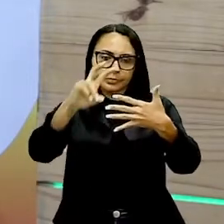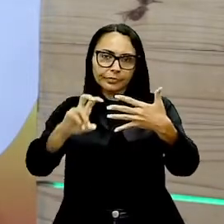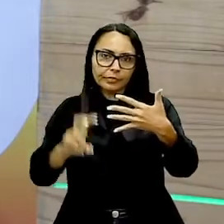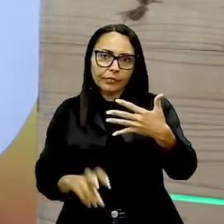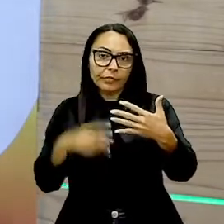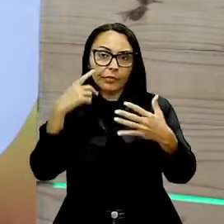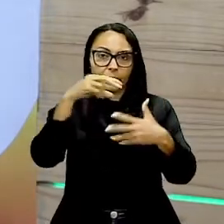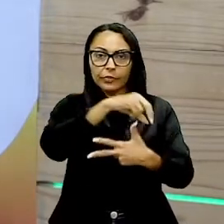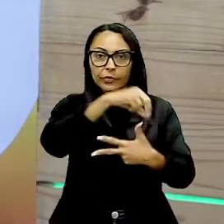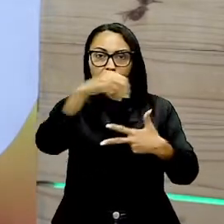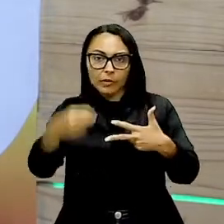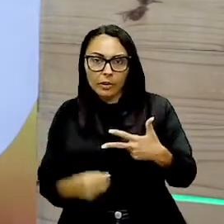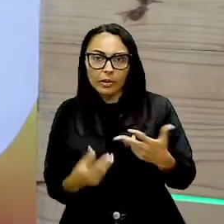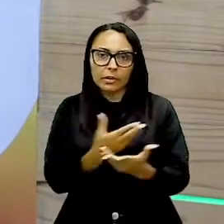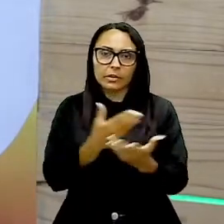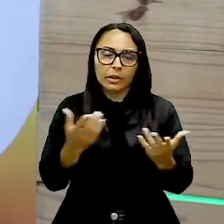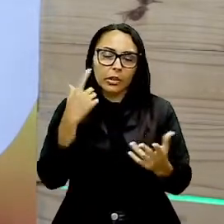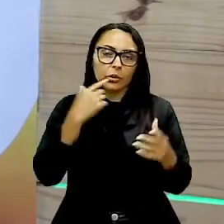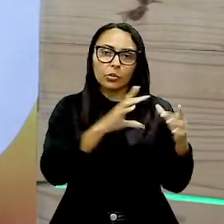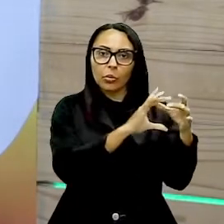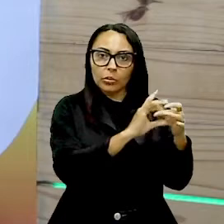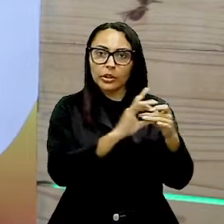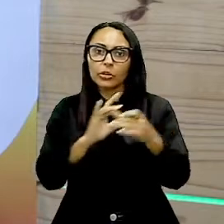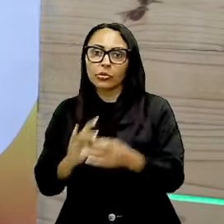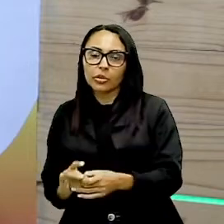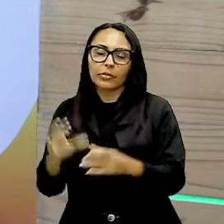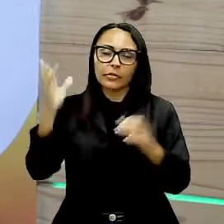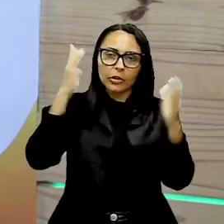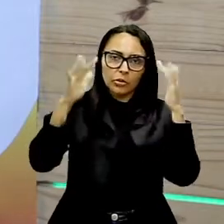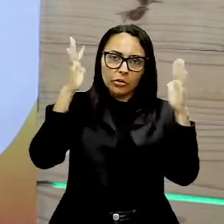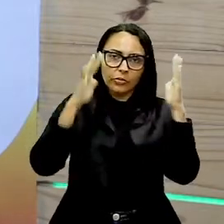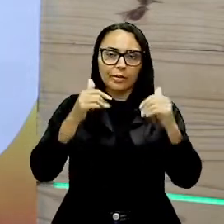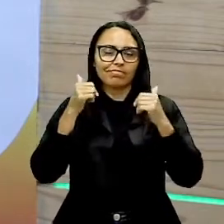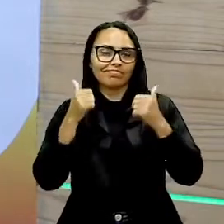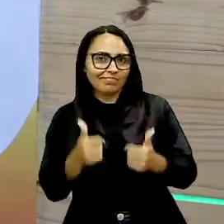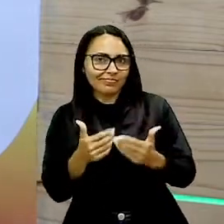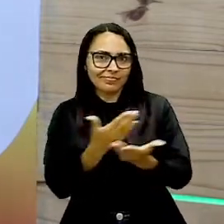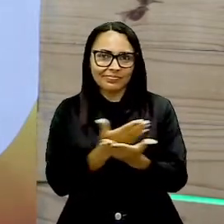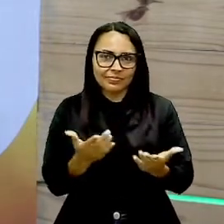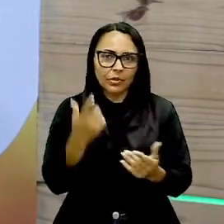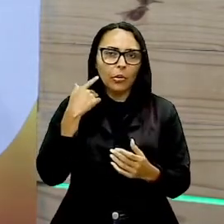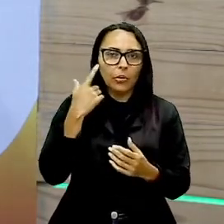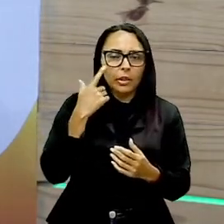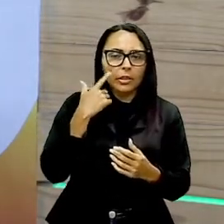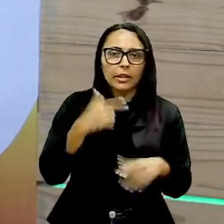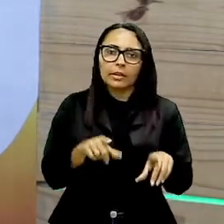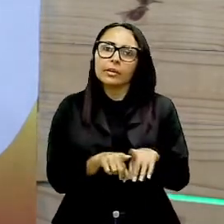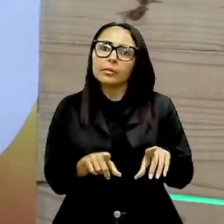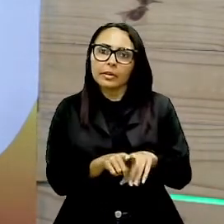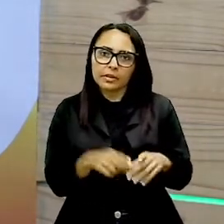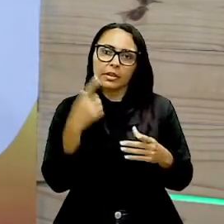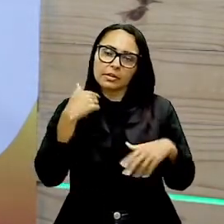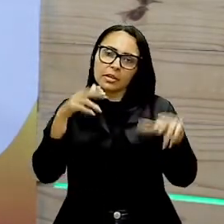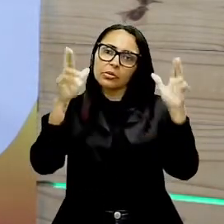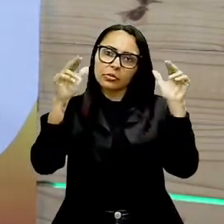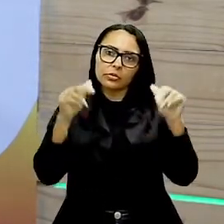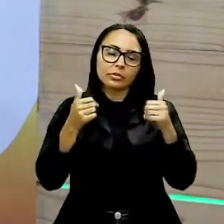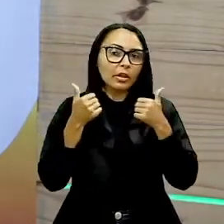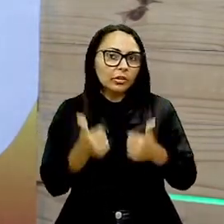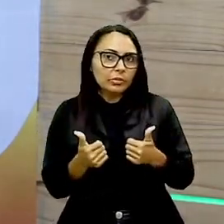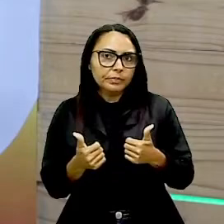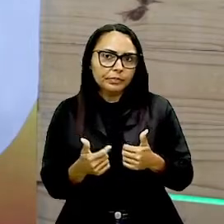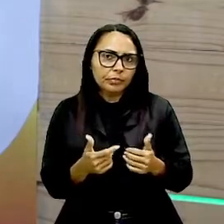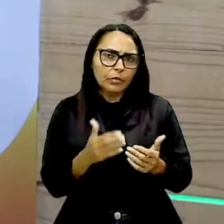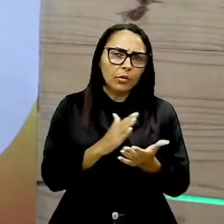caem no Enem, no contexto da filosofia. Dá uma olhadinha também nesse assunto, certo?